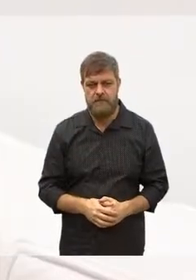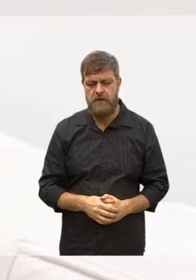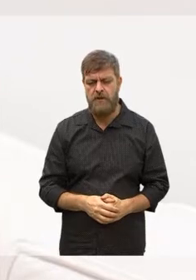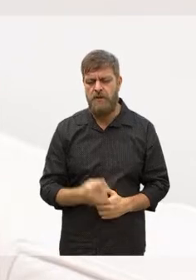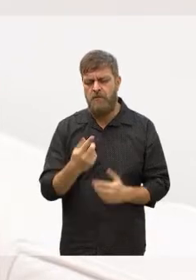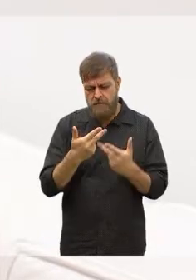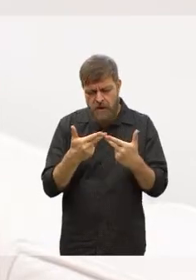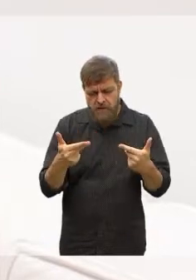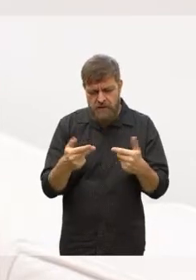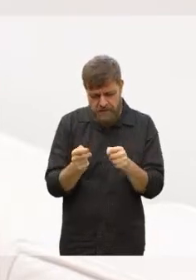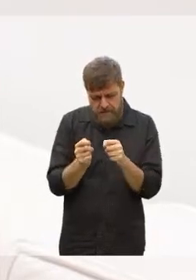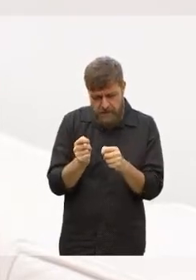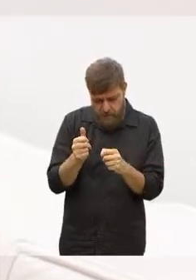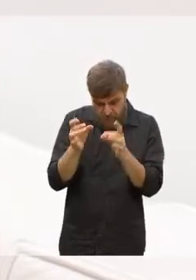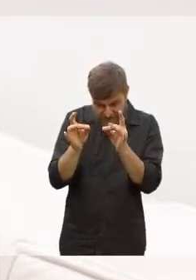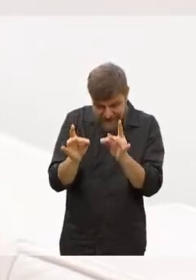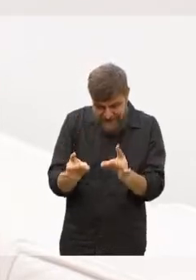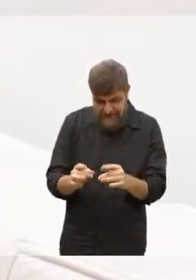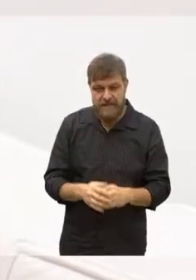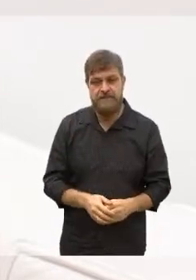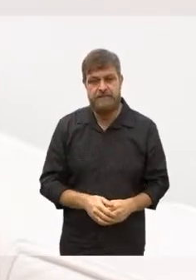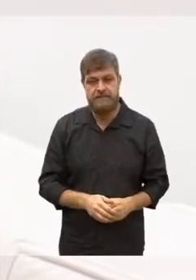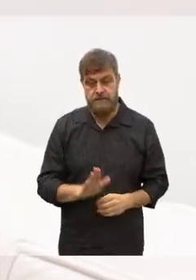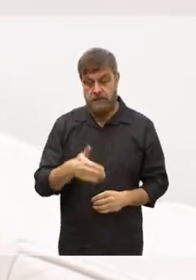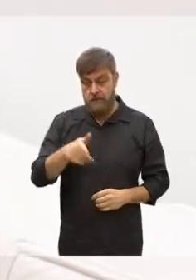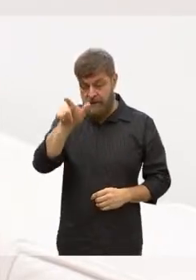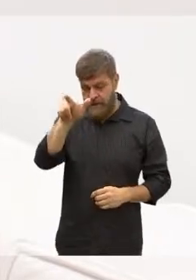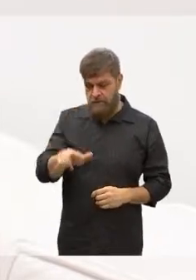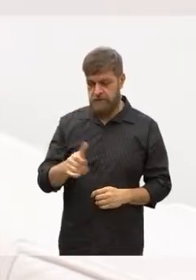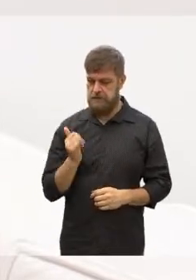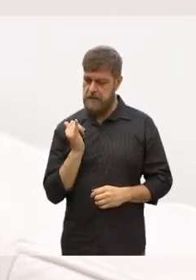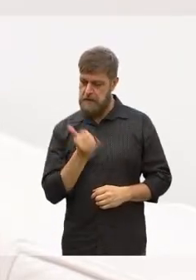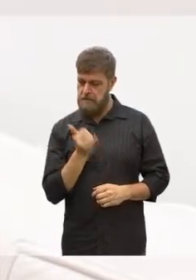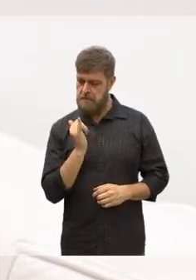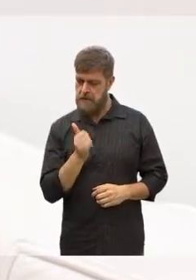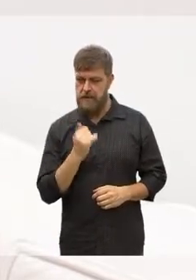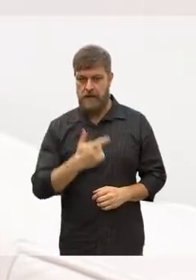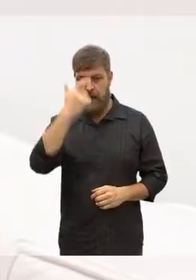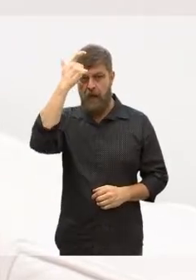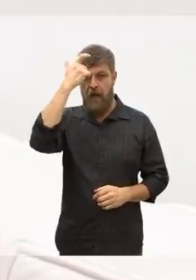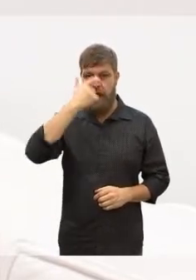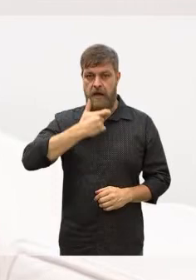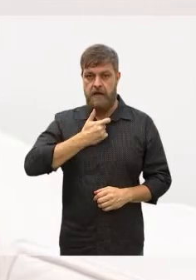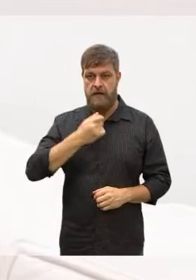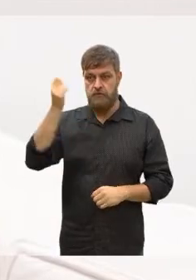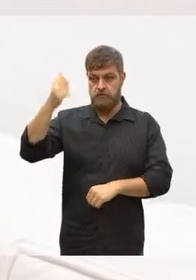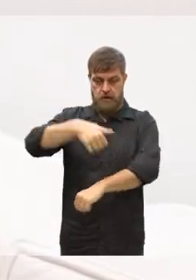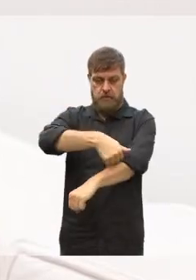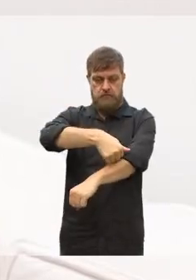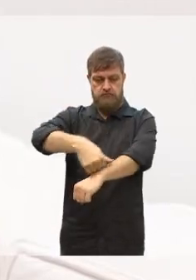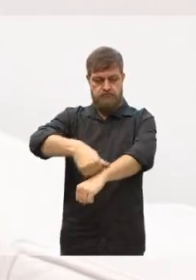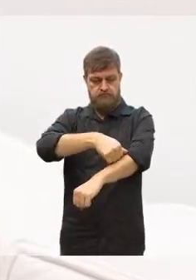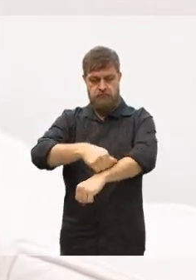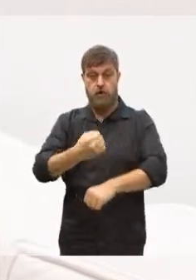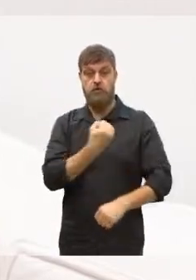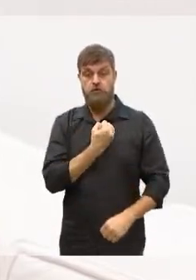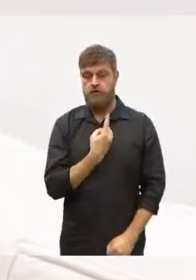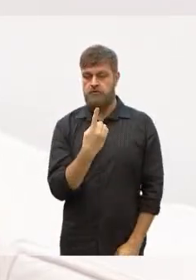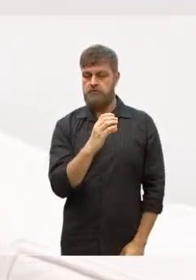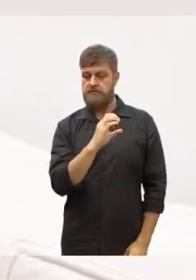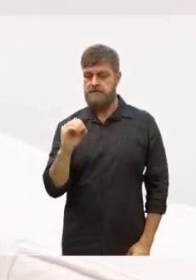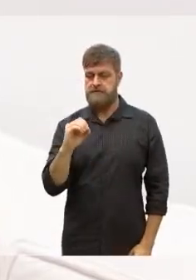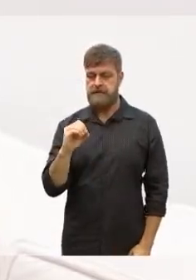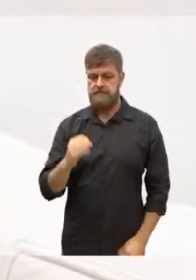outra coisinha. Quando você fala em vou passar um filtro 100 para